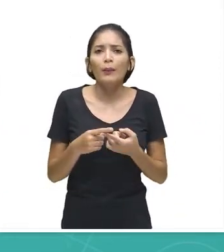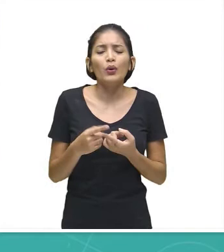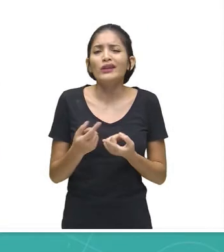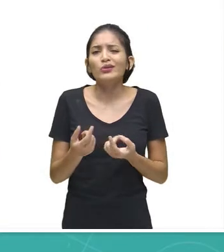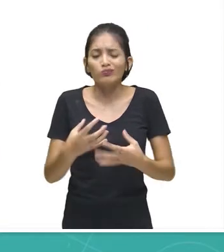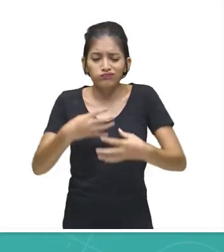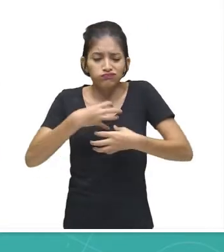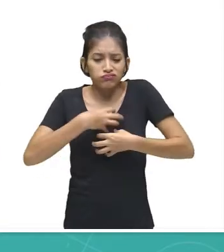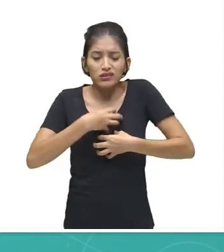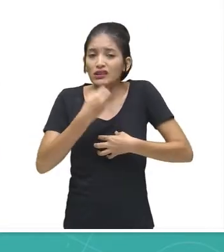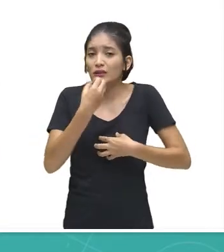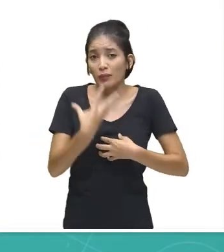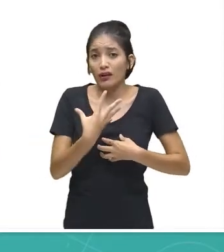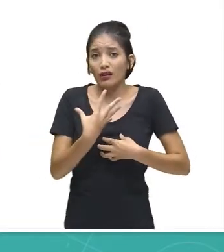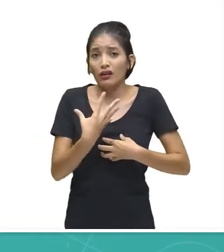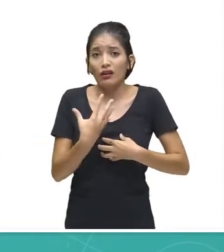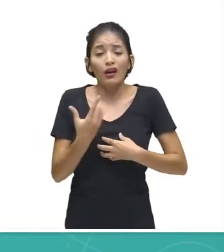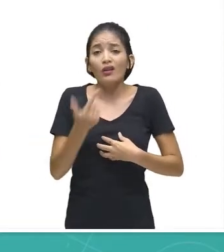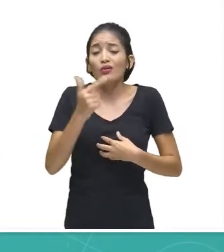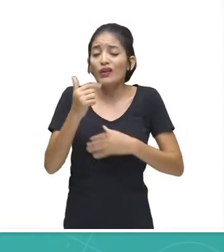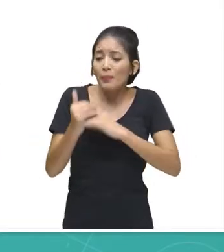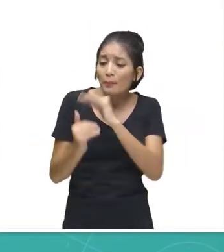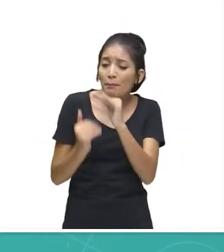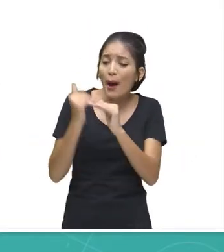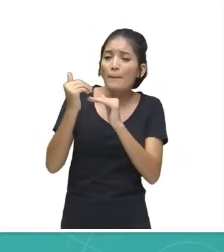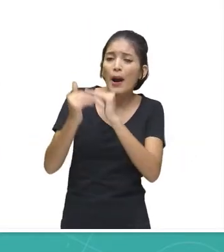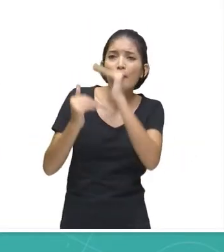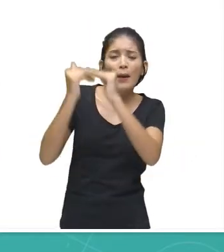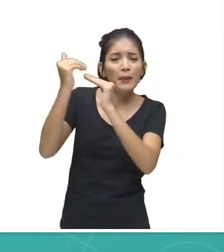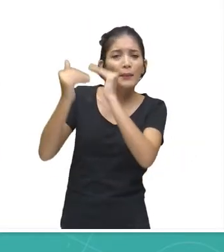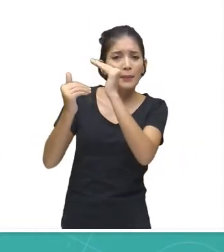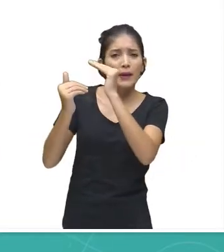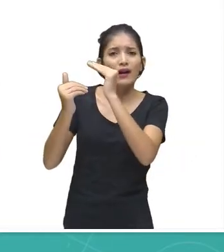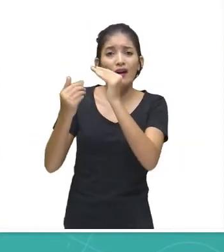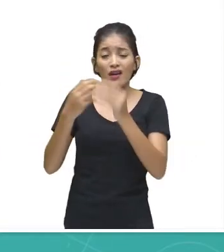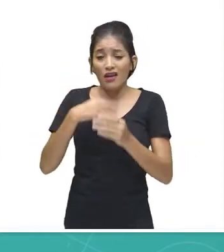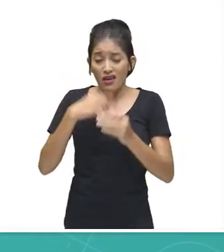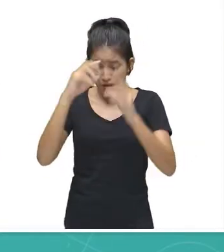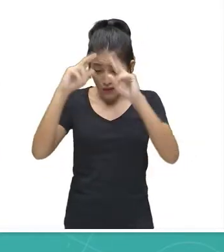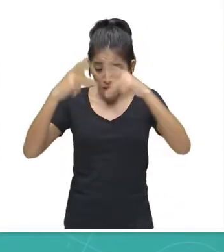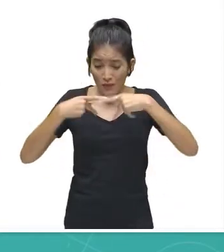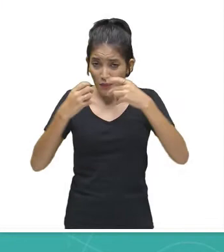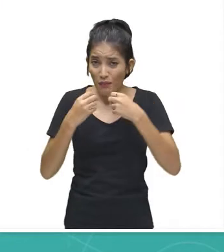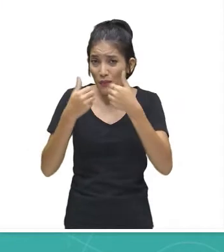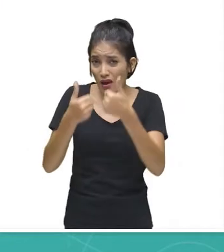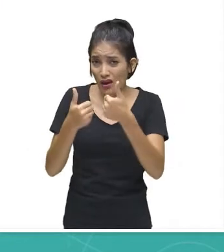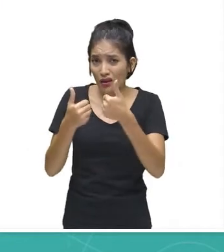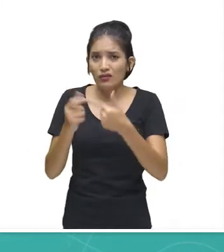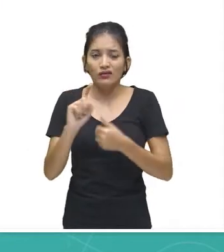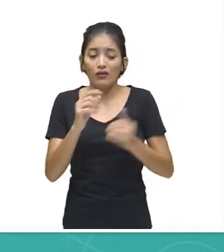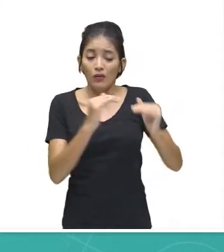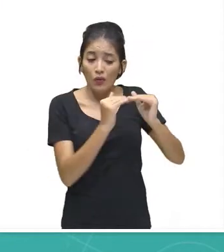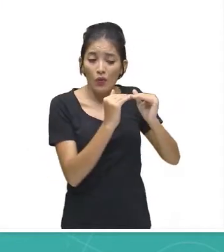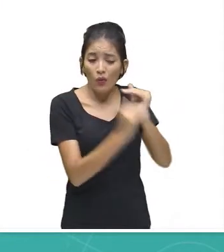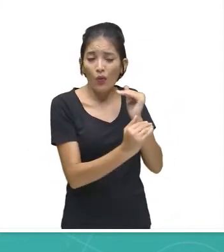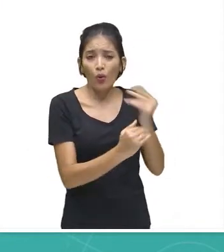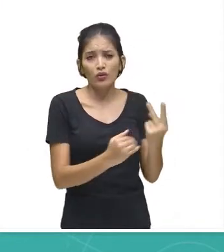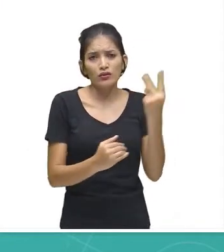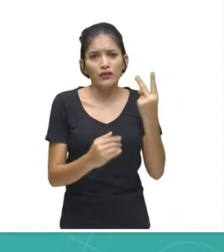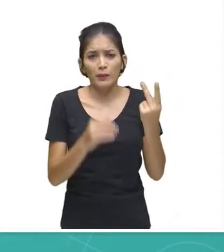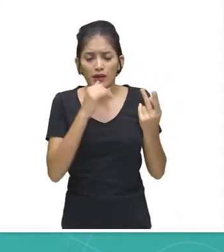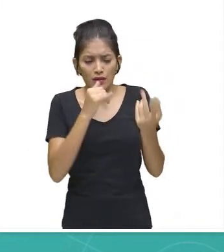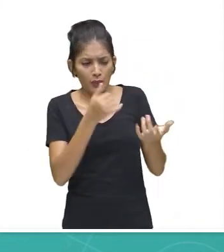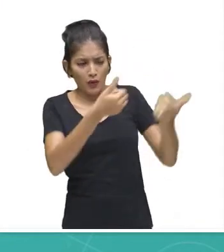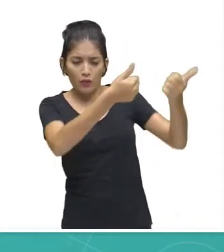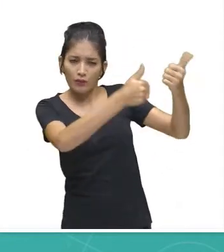edificar, não vai me construir um ser humano melhor. O contravalor é aquilo que eu